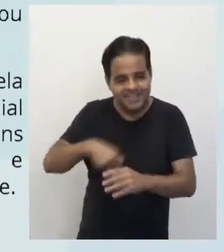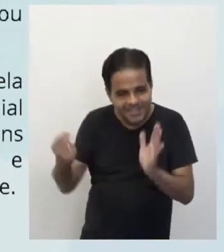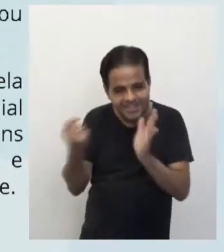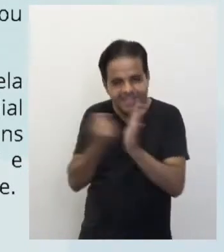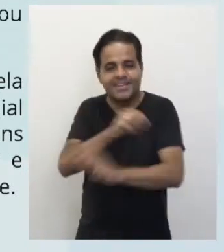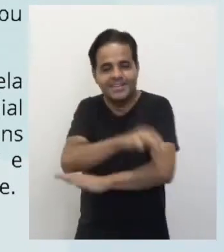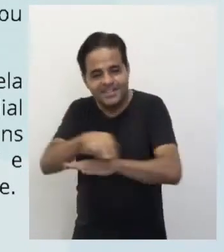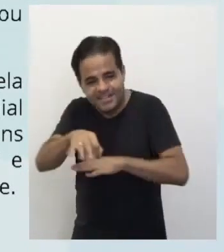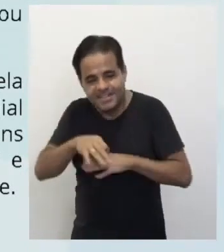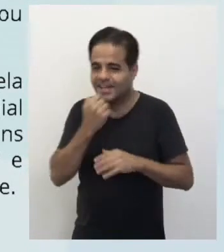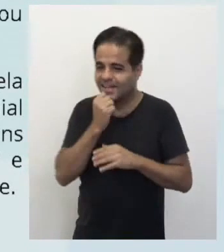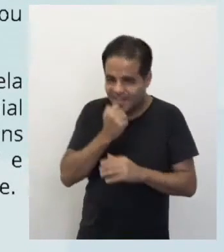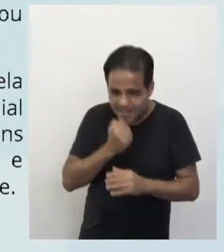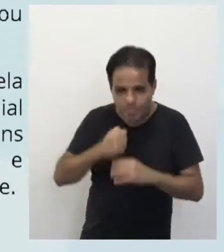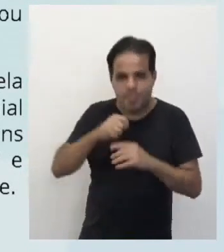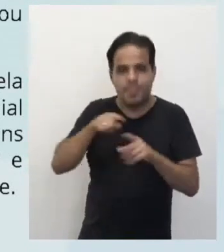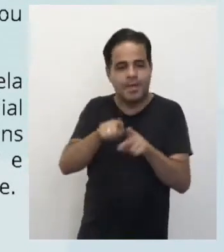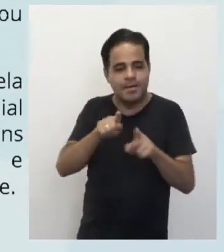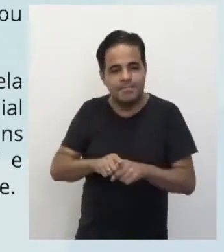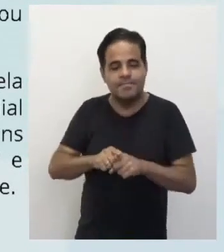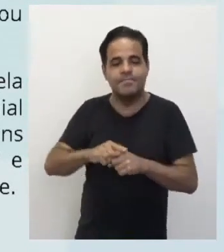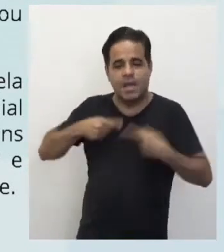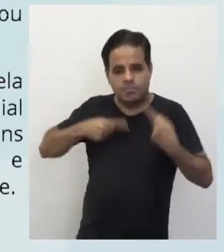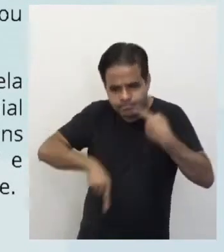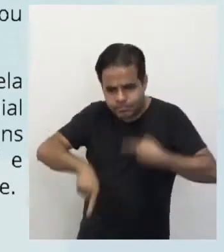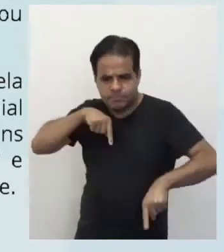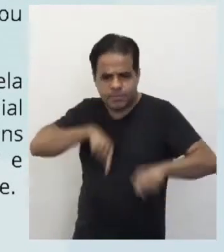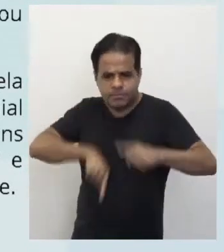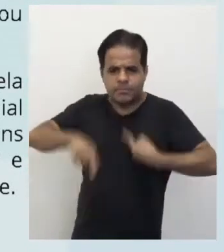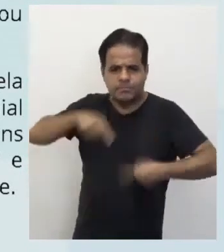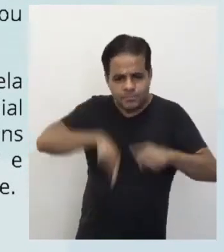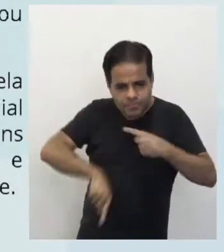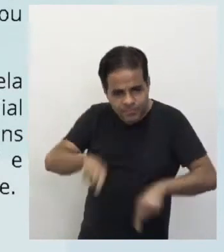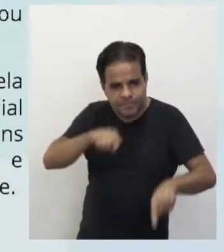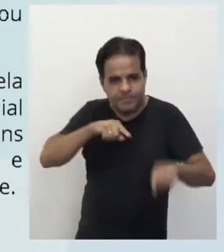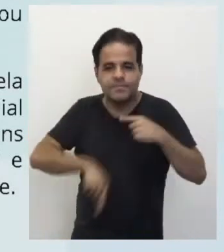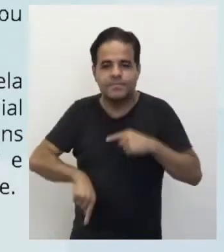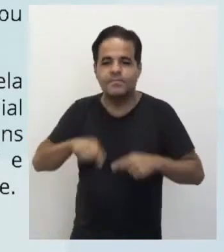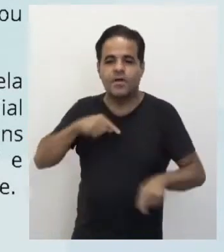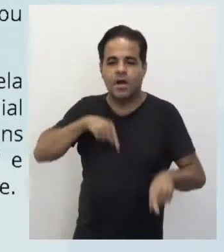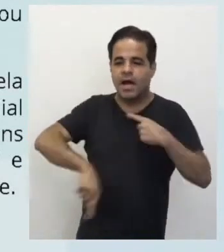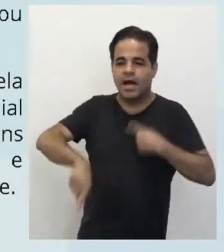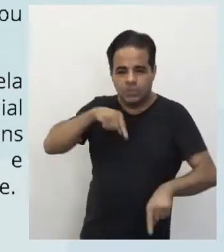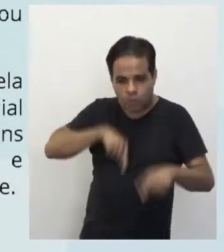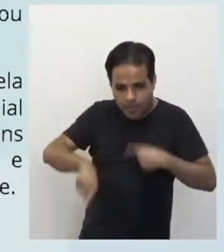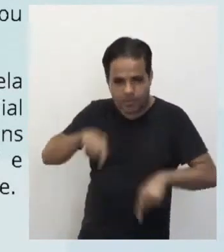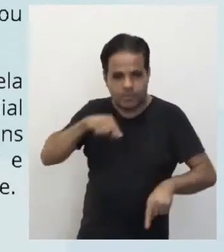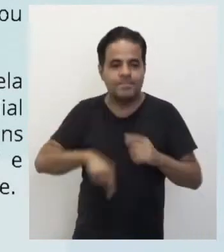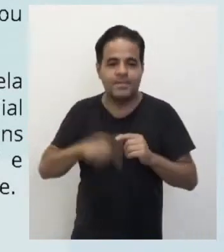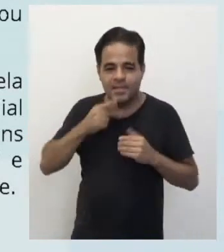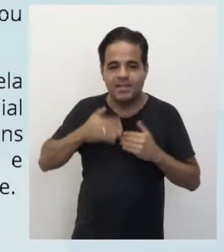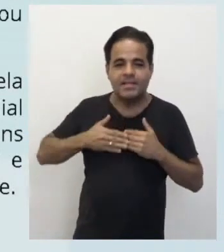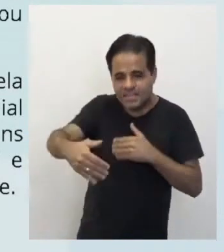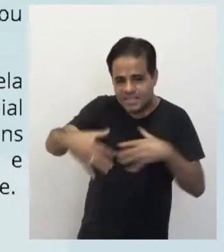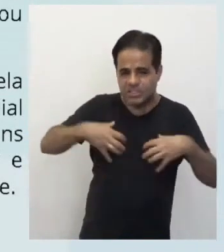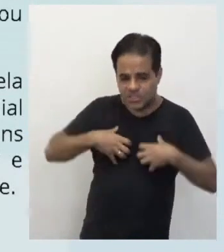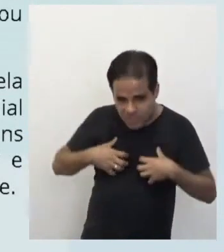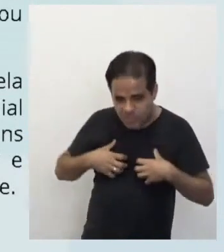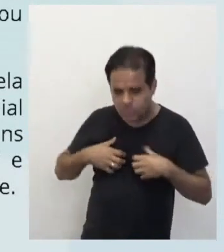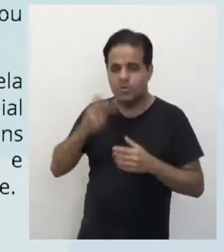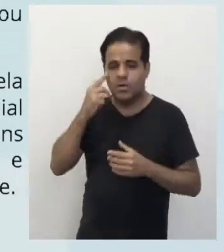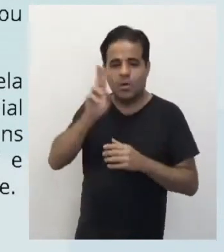científico, etnológico ou antropológico. Nesse sentido, a Unesco trabalha impulsionada